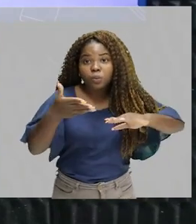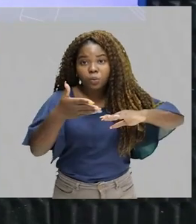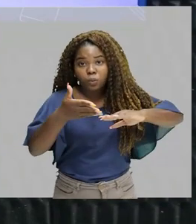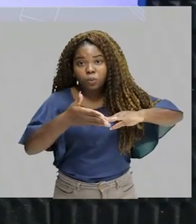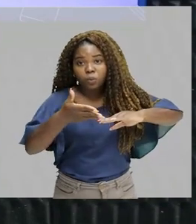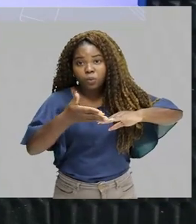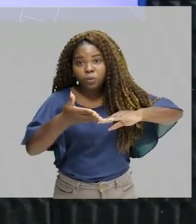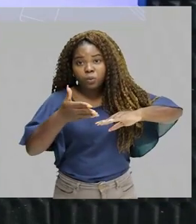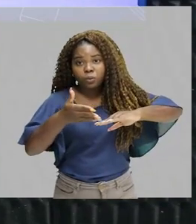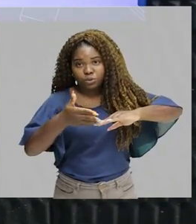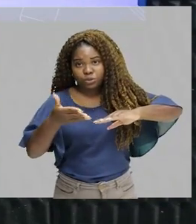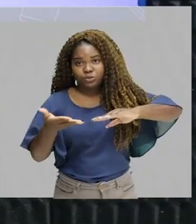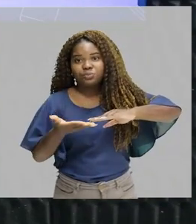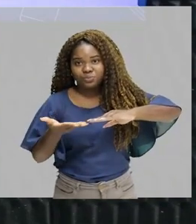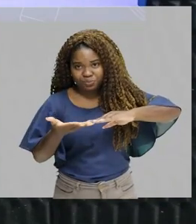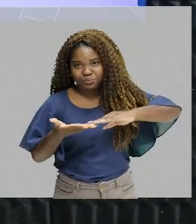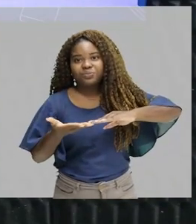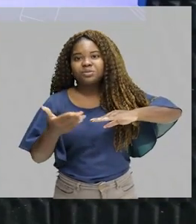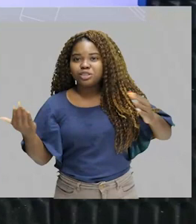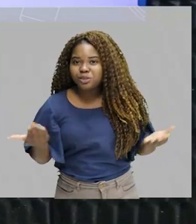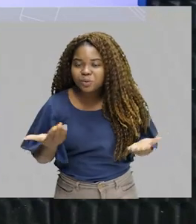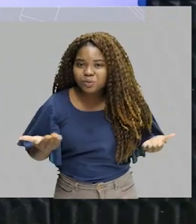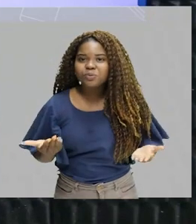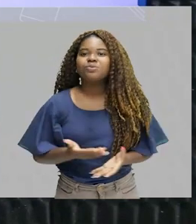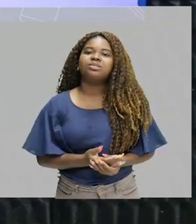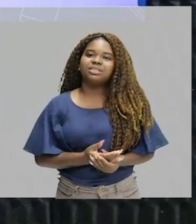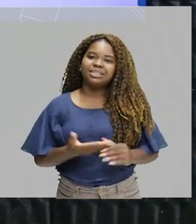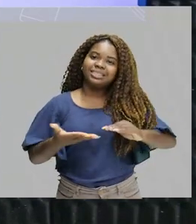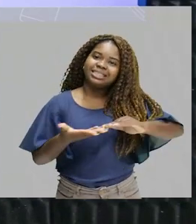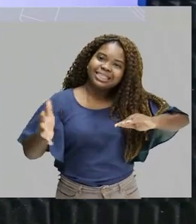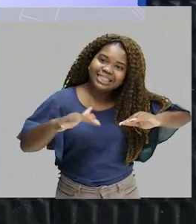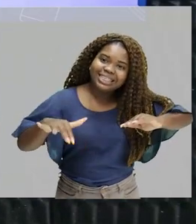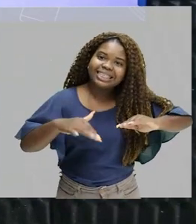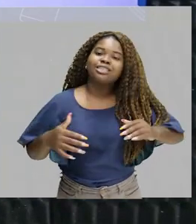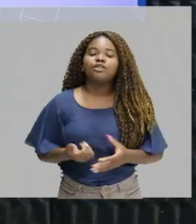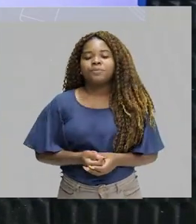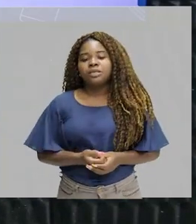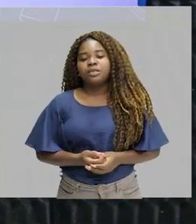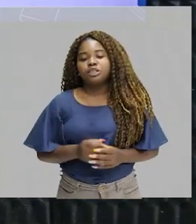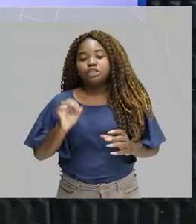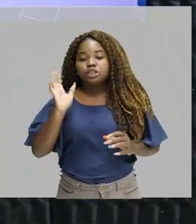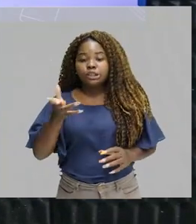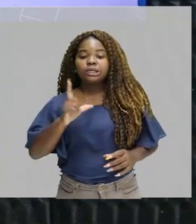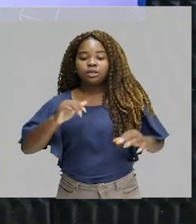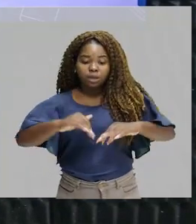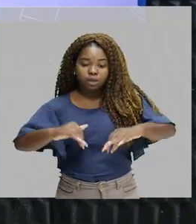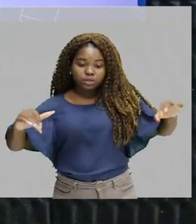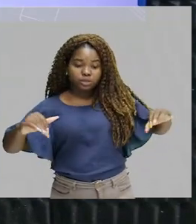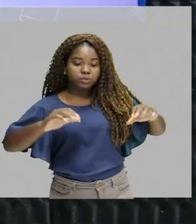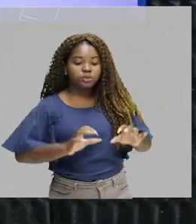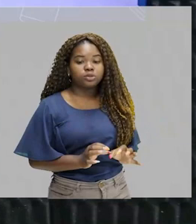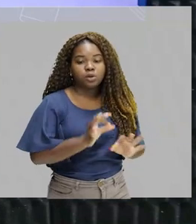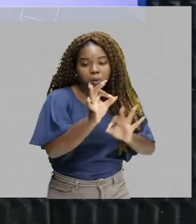gente nasceu a sociedade que a gente vive já era assim já era estratificada ou dividida por